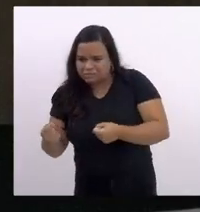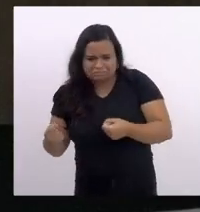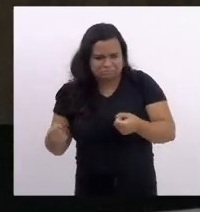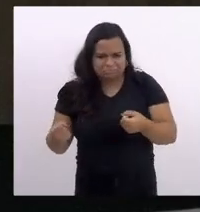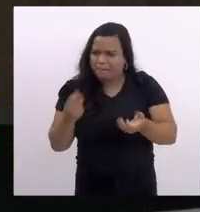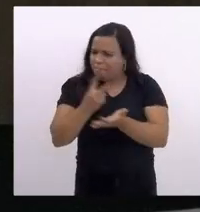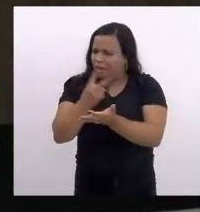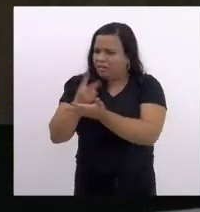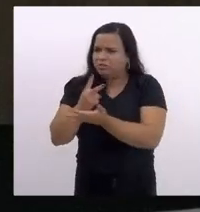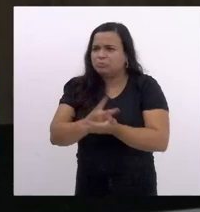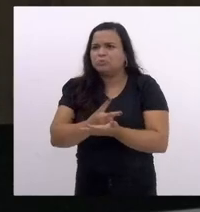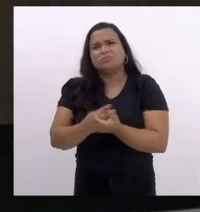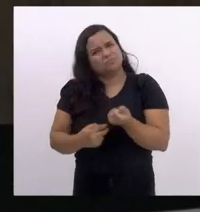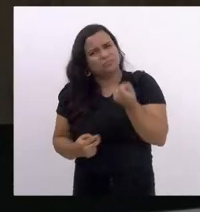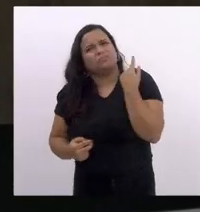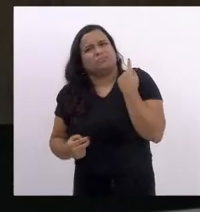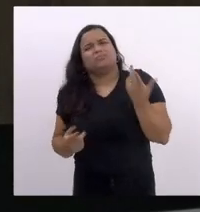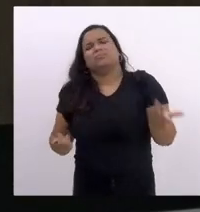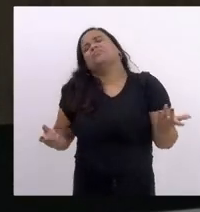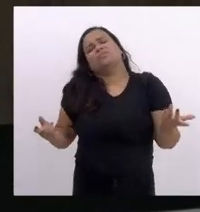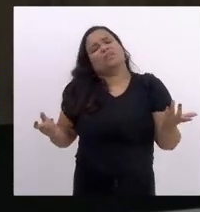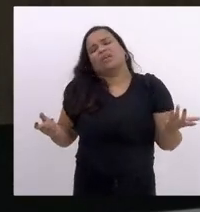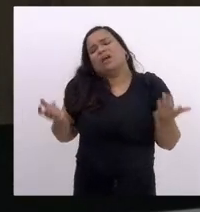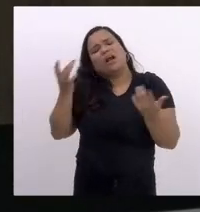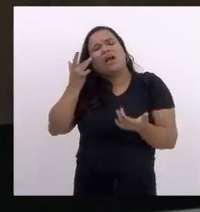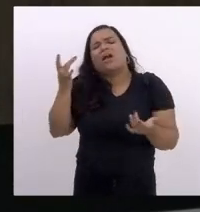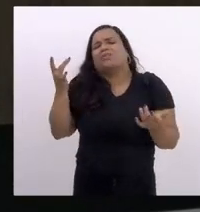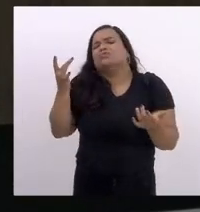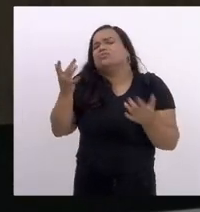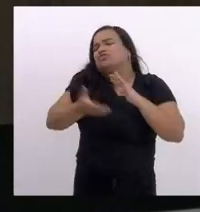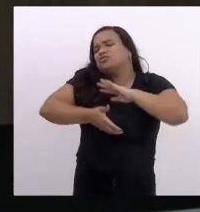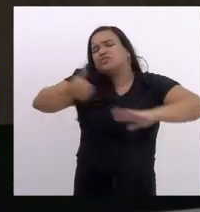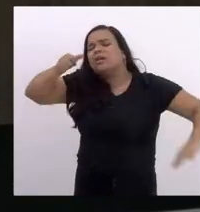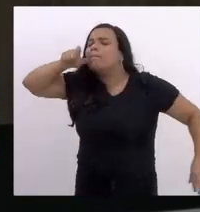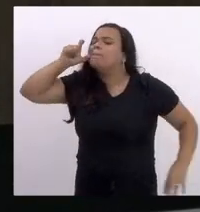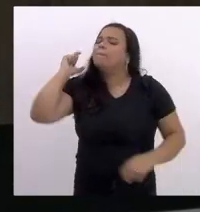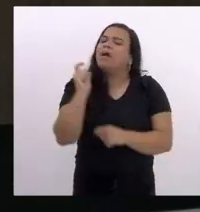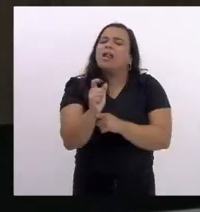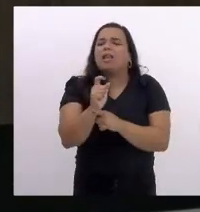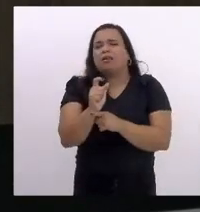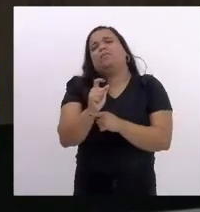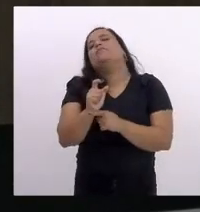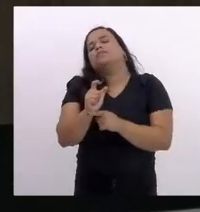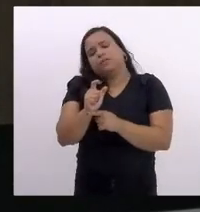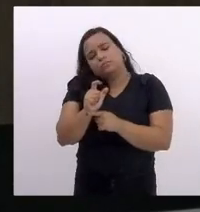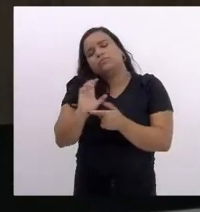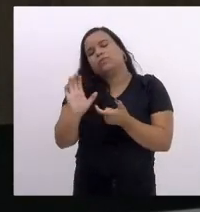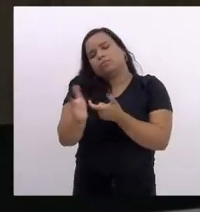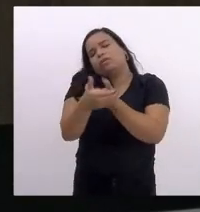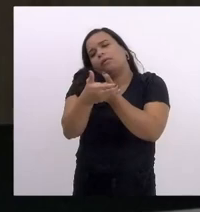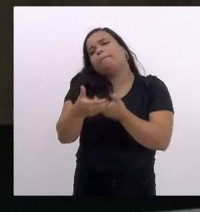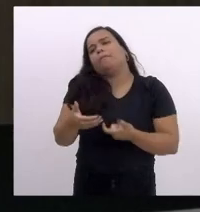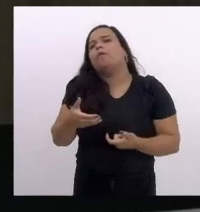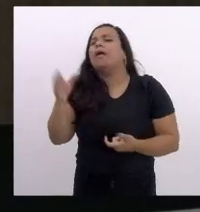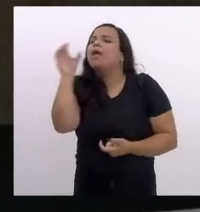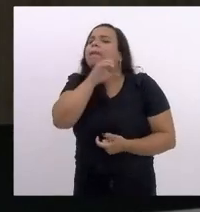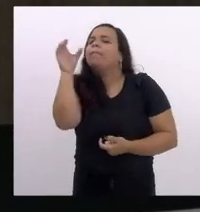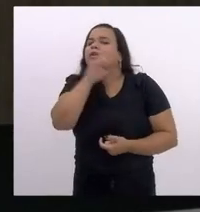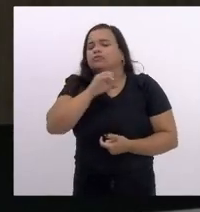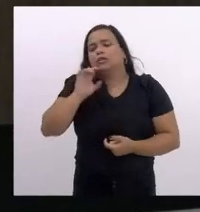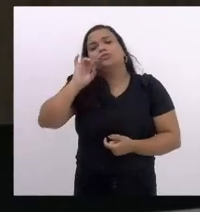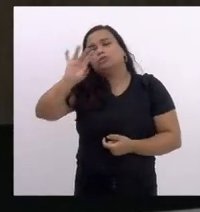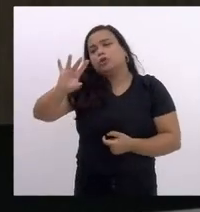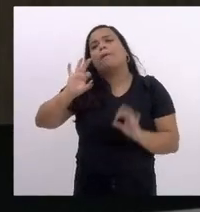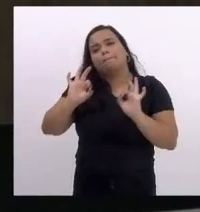constitucional de ter a palavra emergência. Então, eu queria tirar a emergência e ter só a calamidade pública, porque